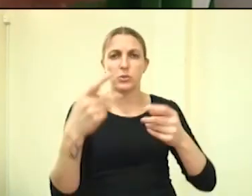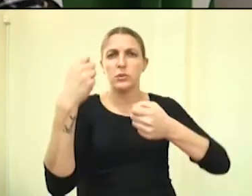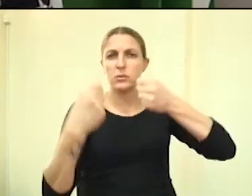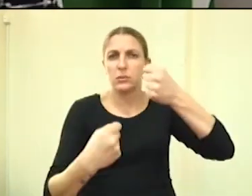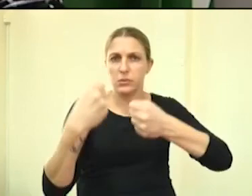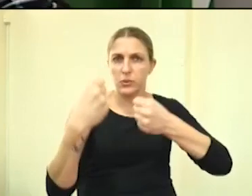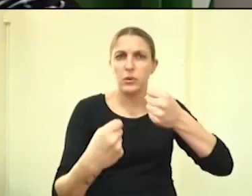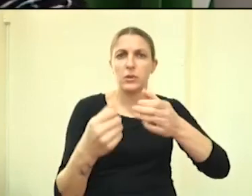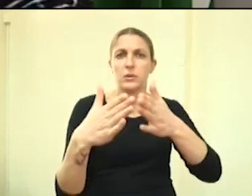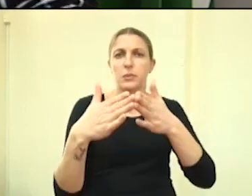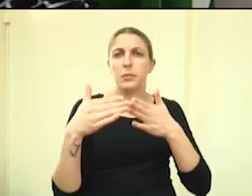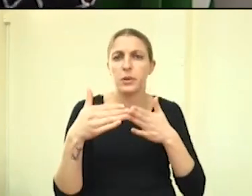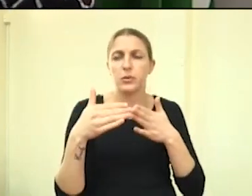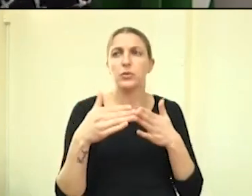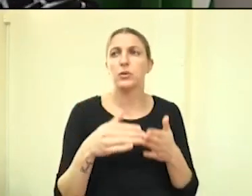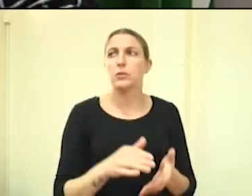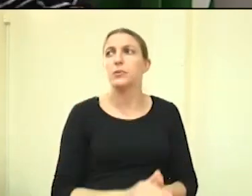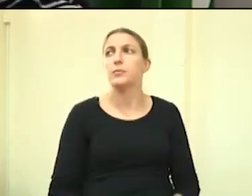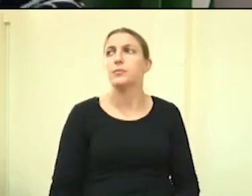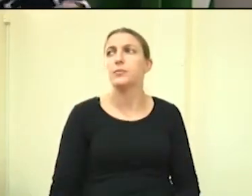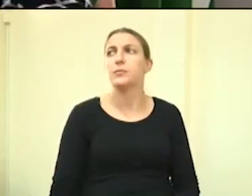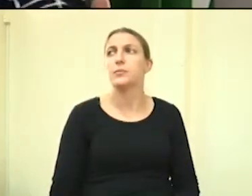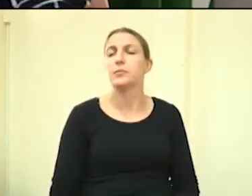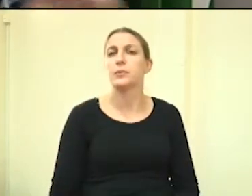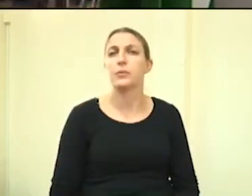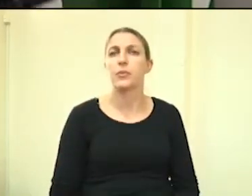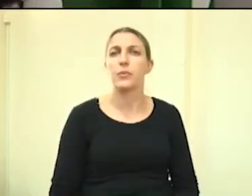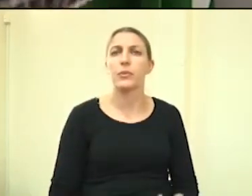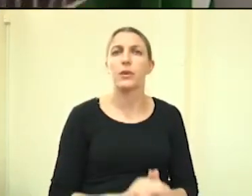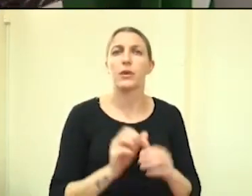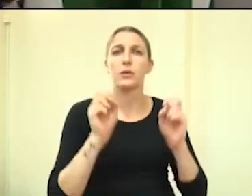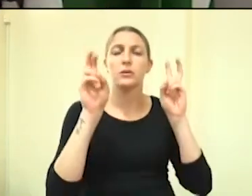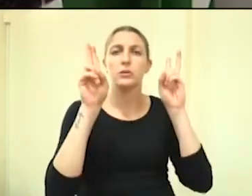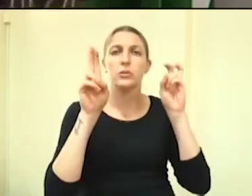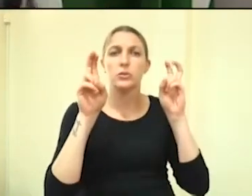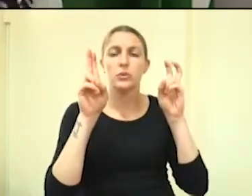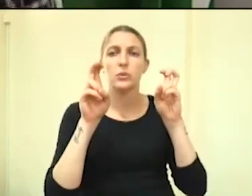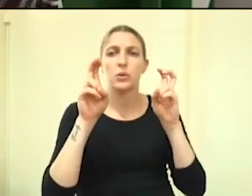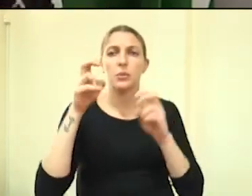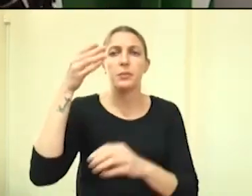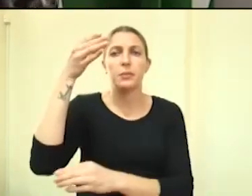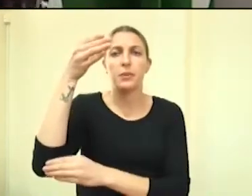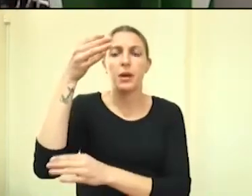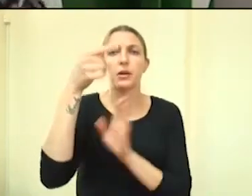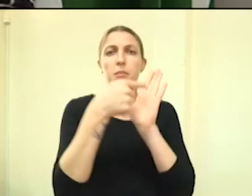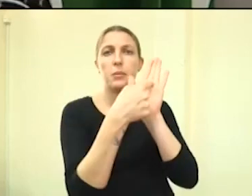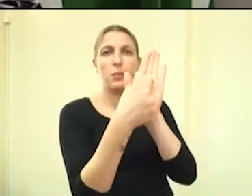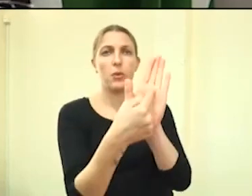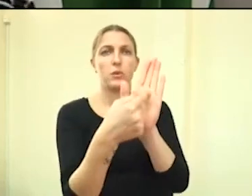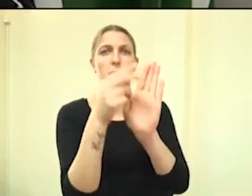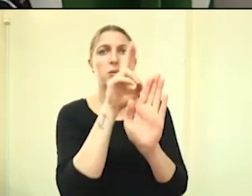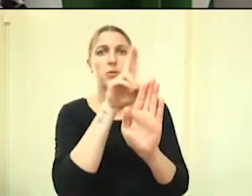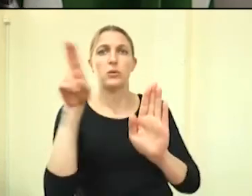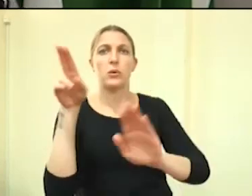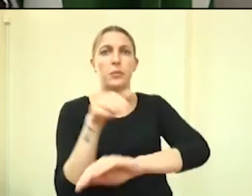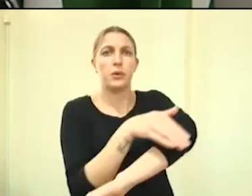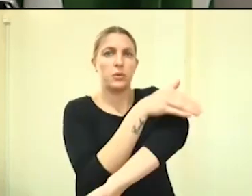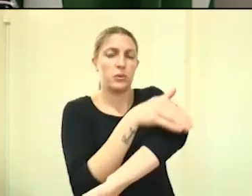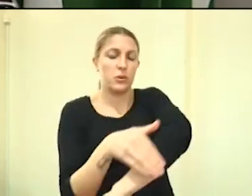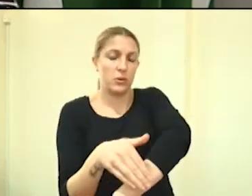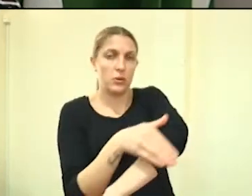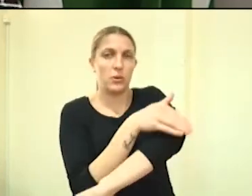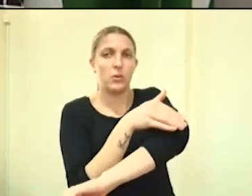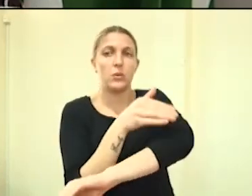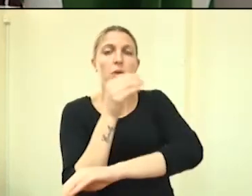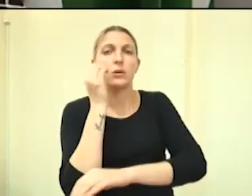vezes fica meio perdido. E quanto às placas de sinalização de rua, todos sabem aqui que desde o ano passado,